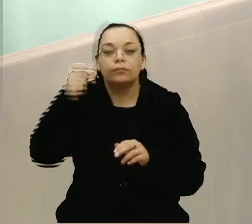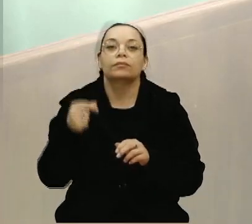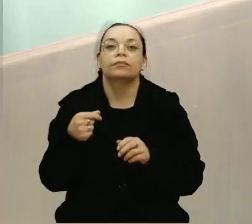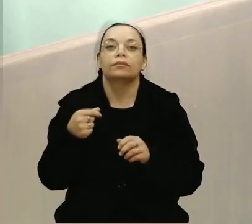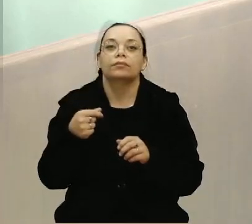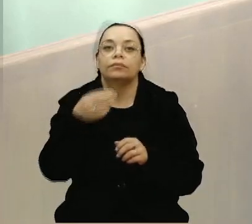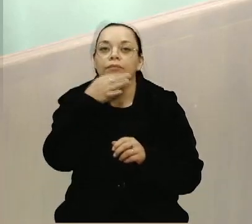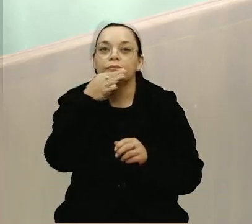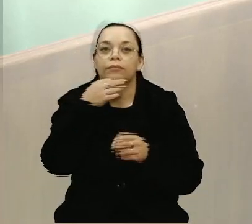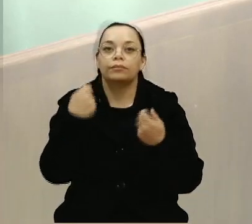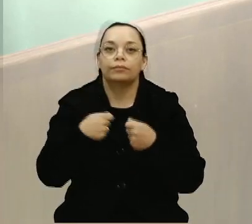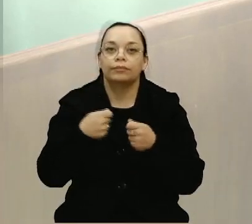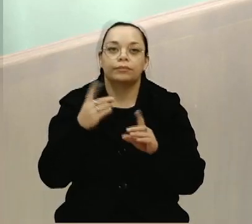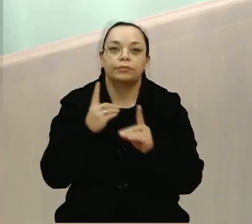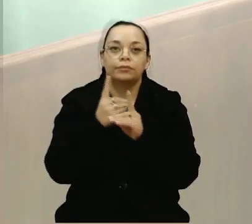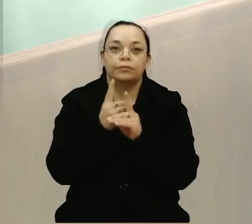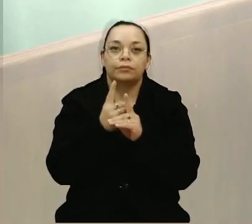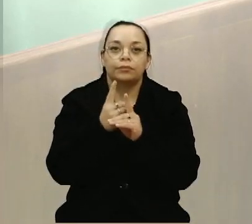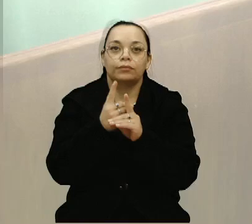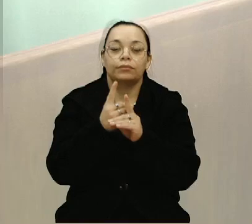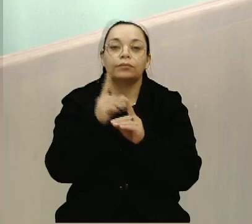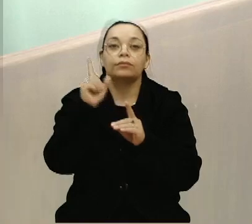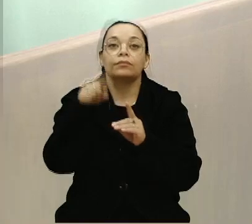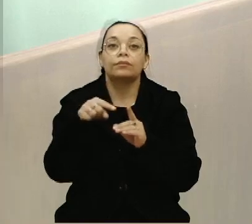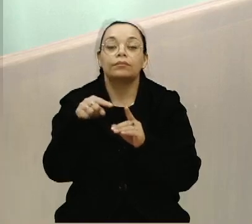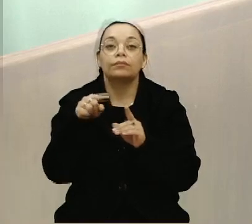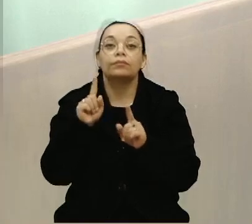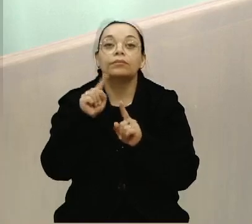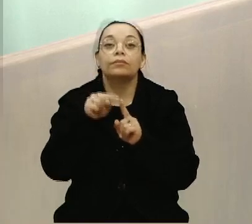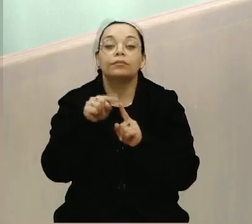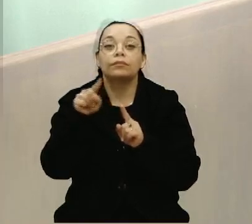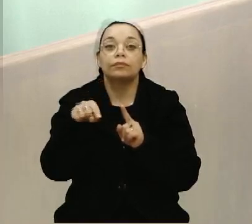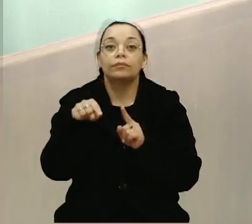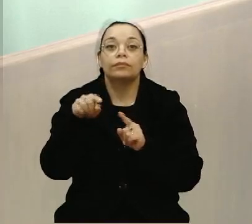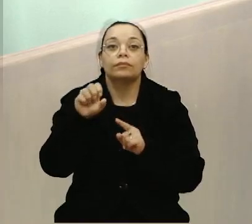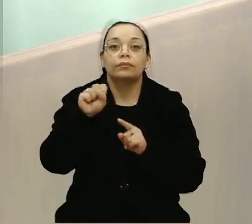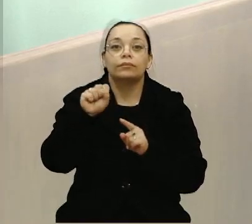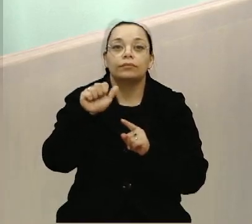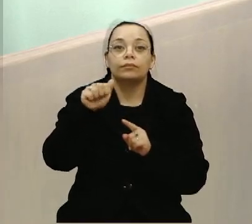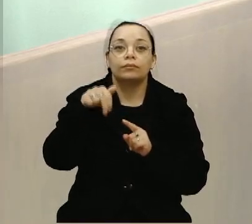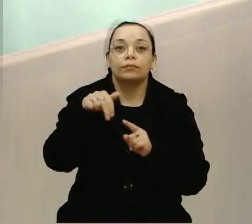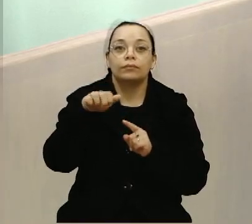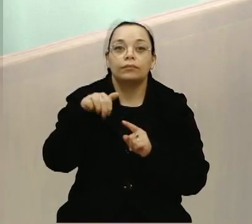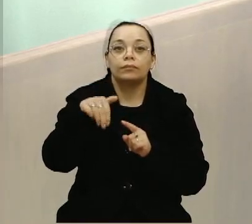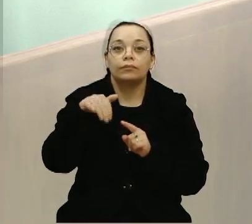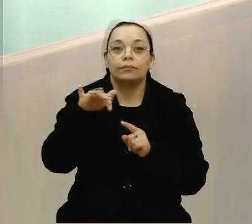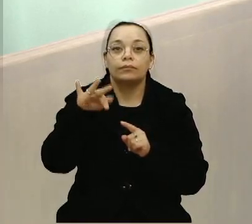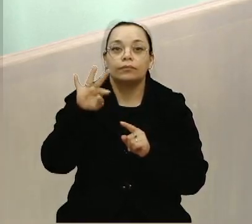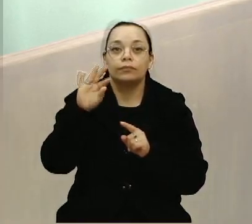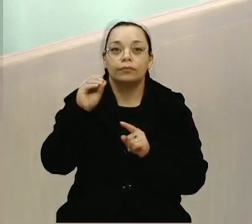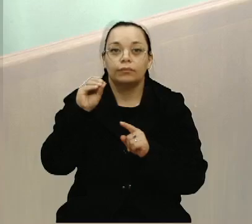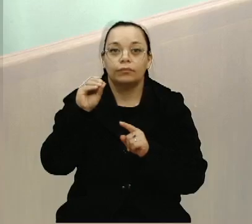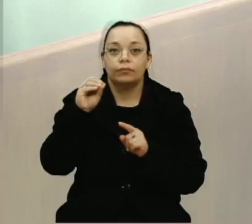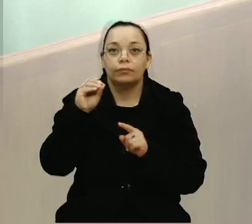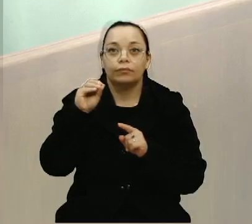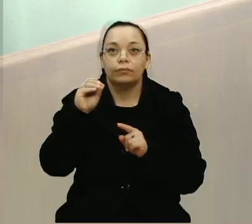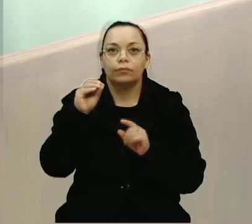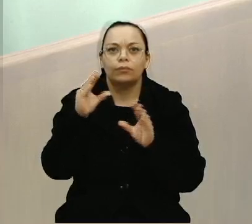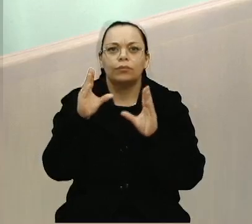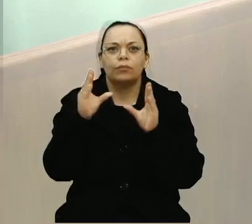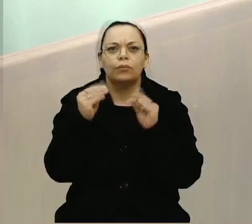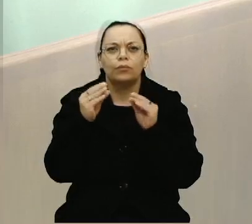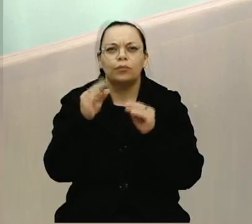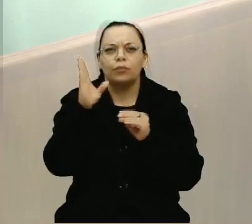precisa achar uma saída é o saneamento. Eu acho que o setor que anda muito mal é